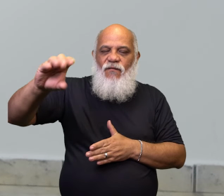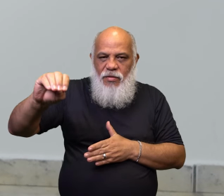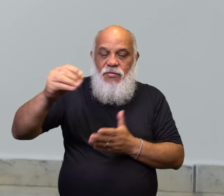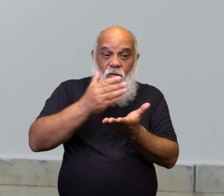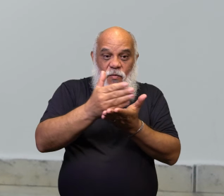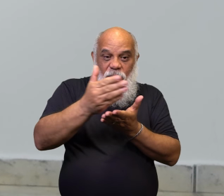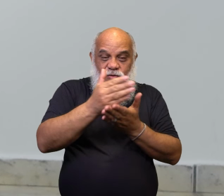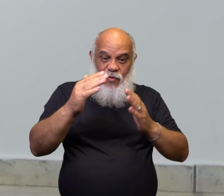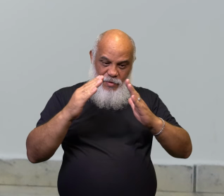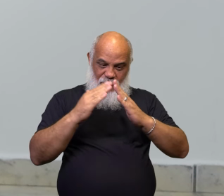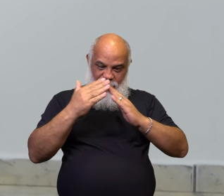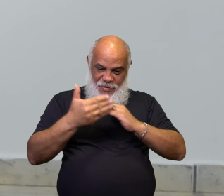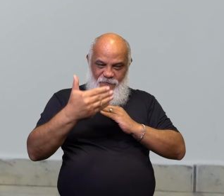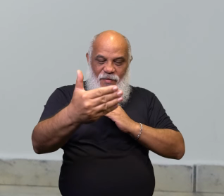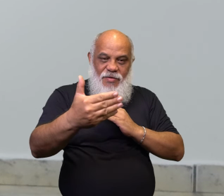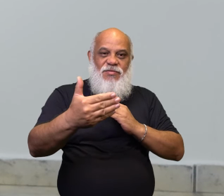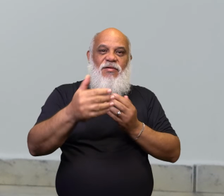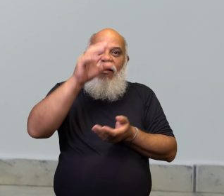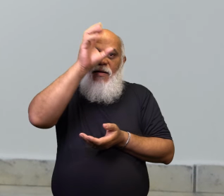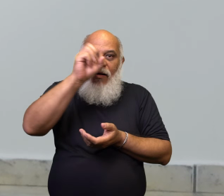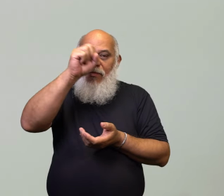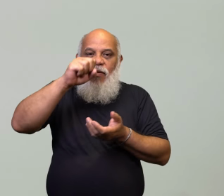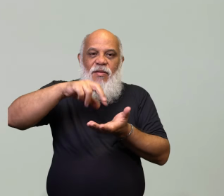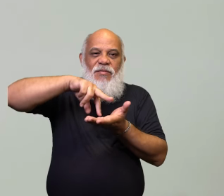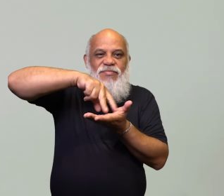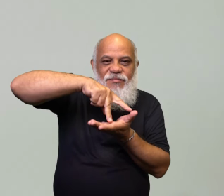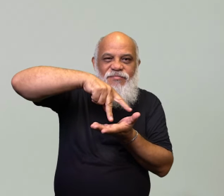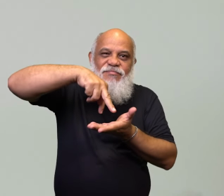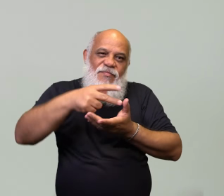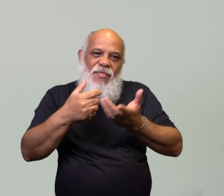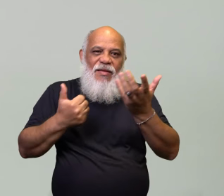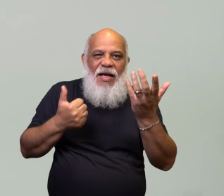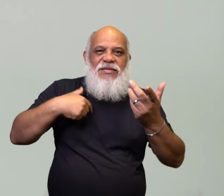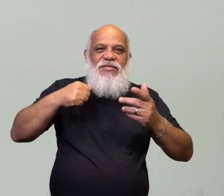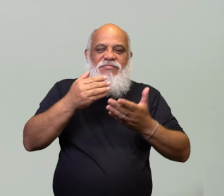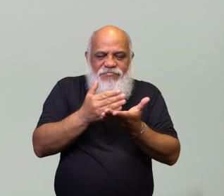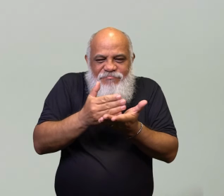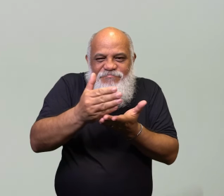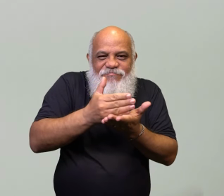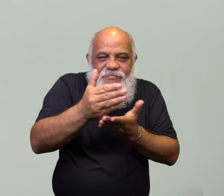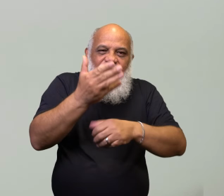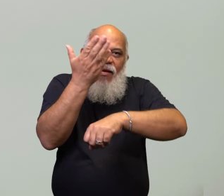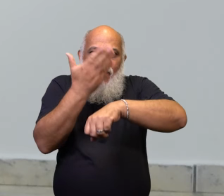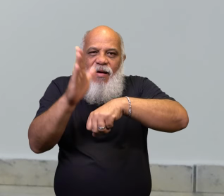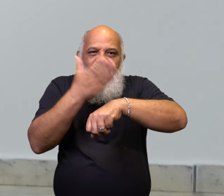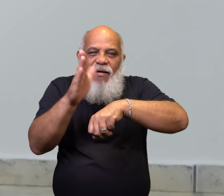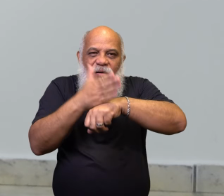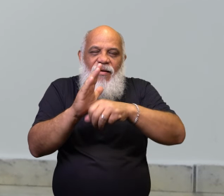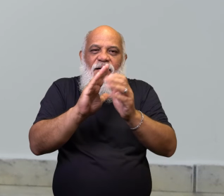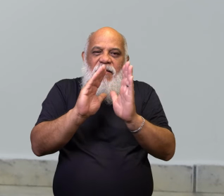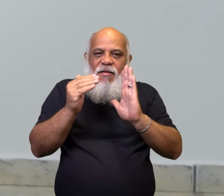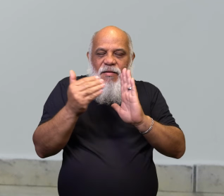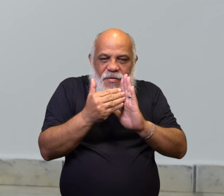casa, quando ali nossos cabelos passinhos, aonde nós ensaiávamos, a